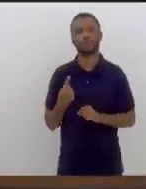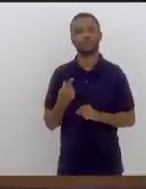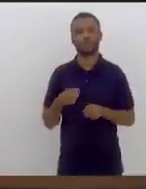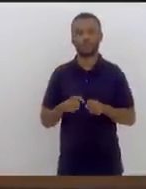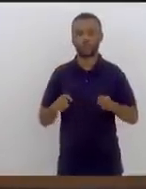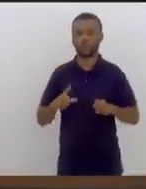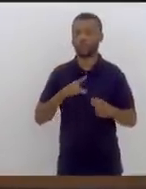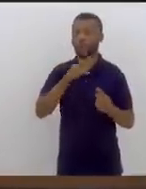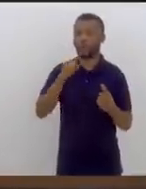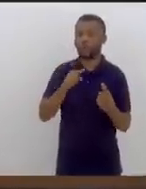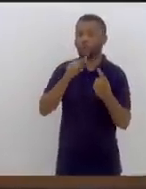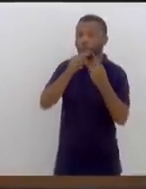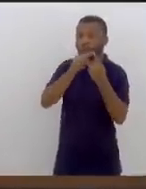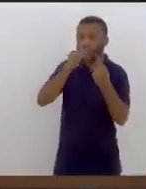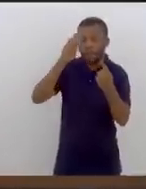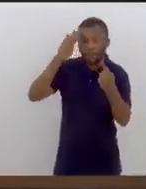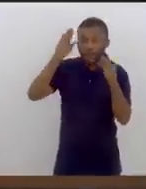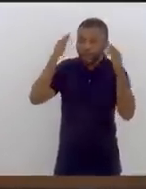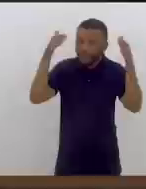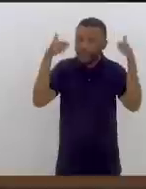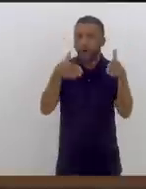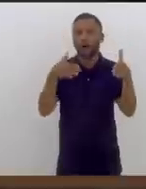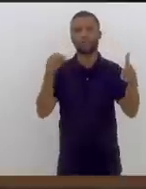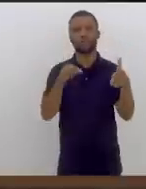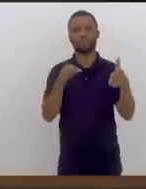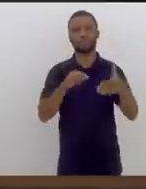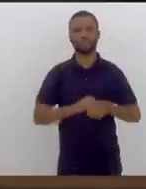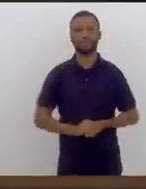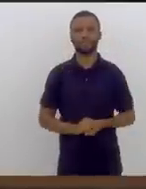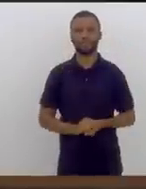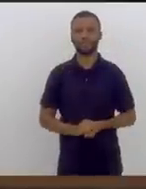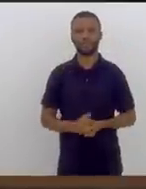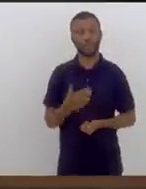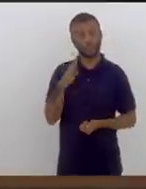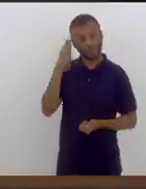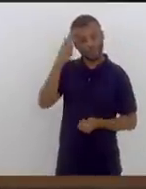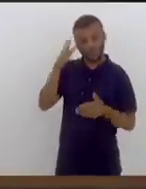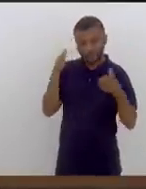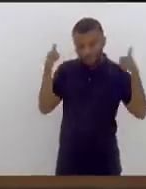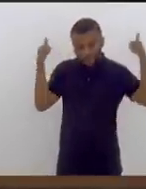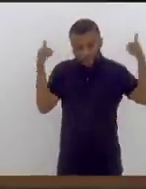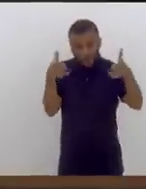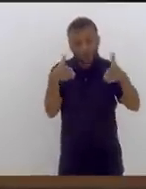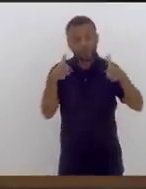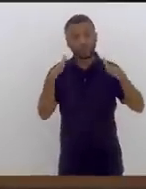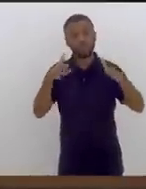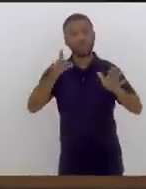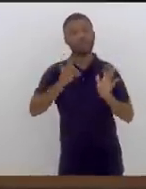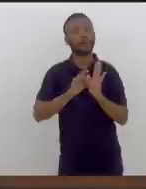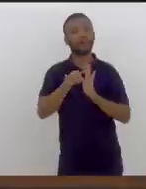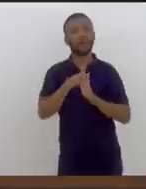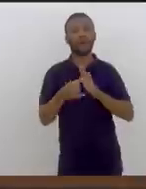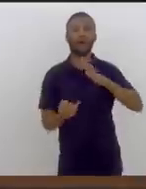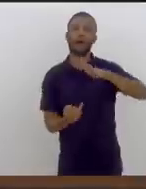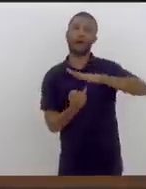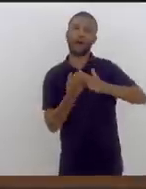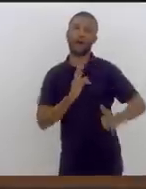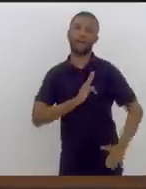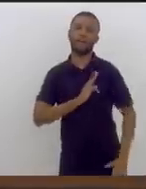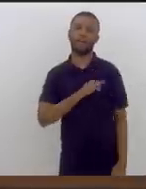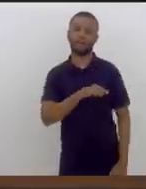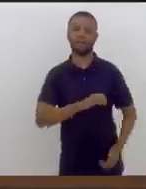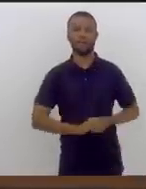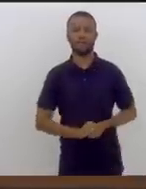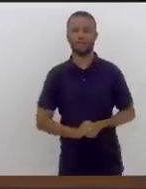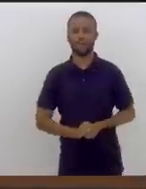objetivo e foco e o nosso Foco Na realidade é instituição não